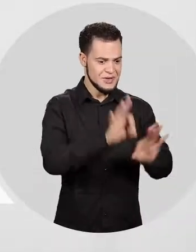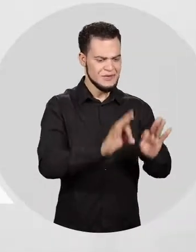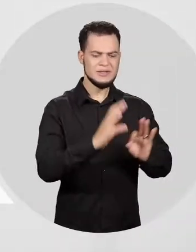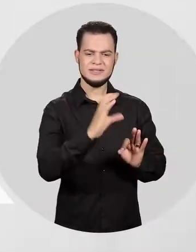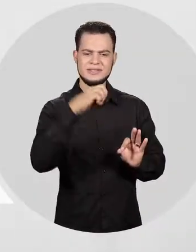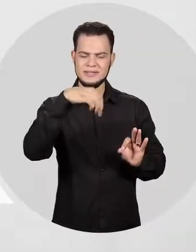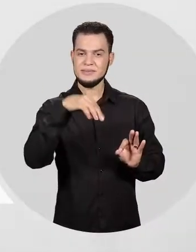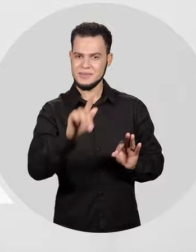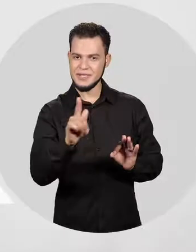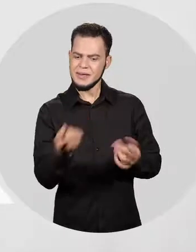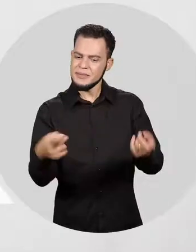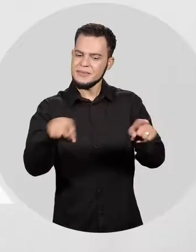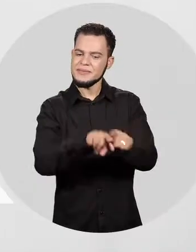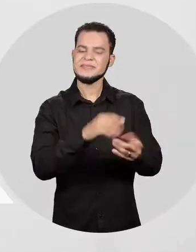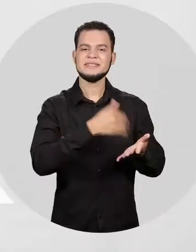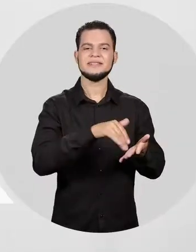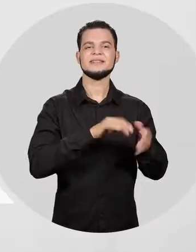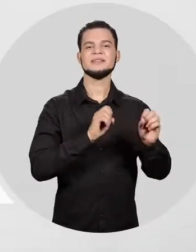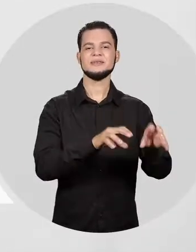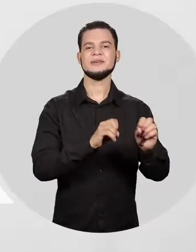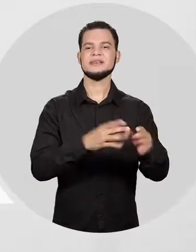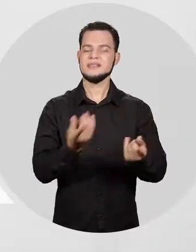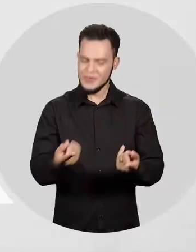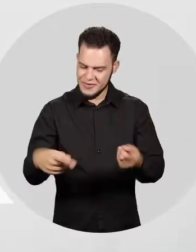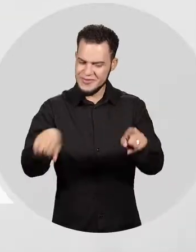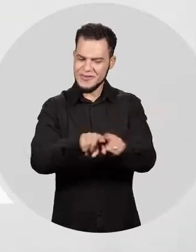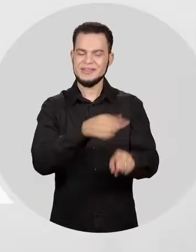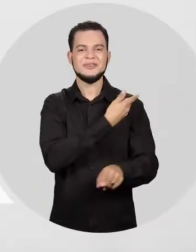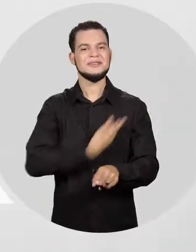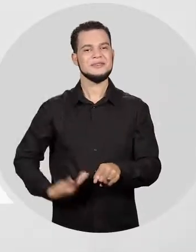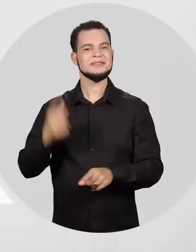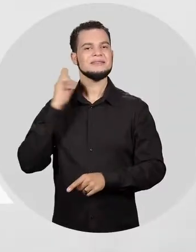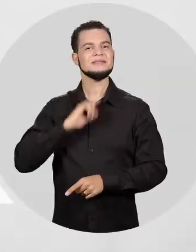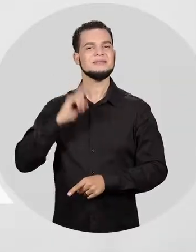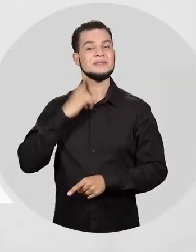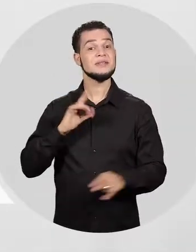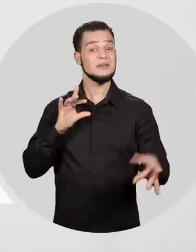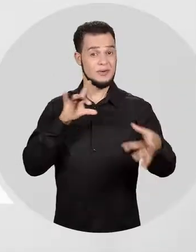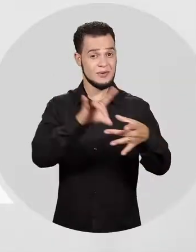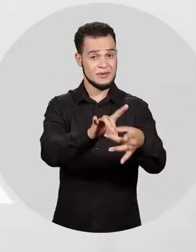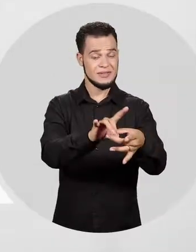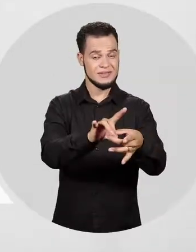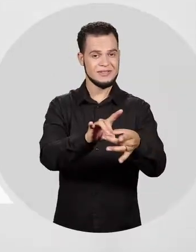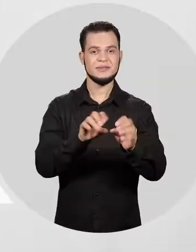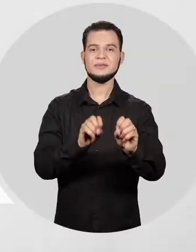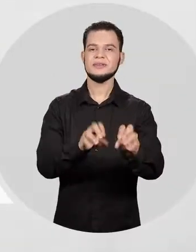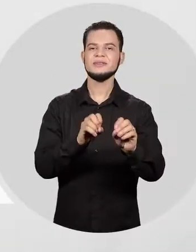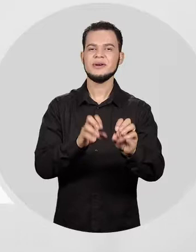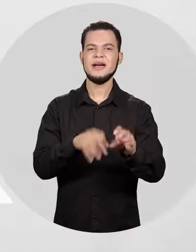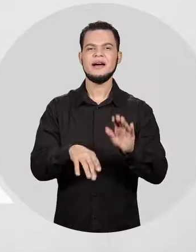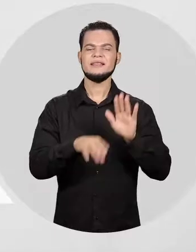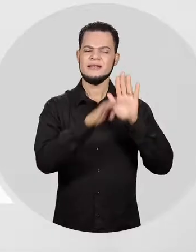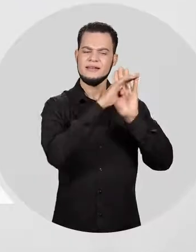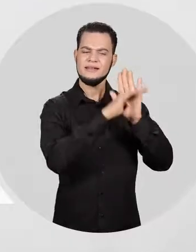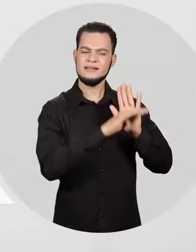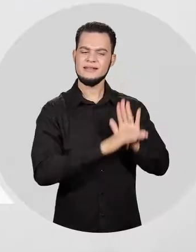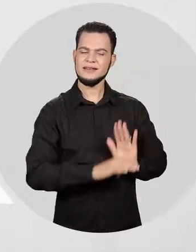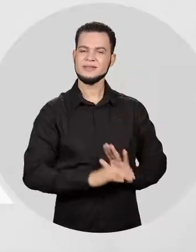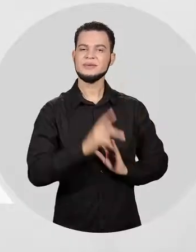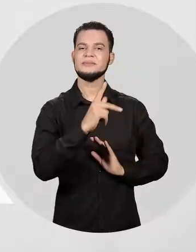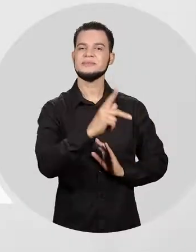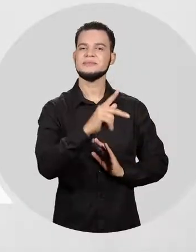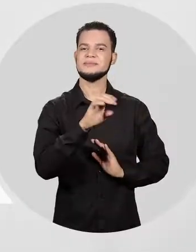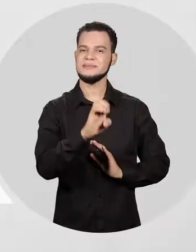CEMIG, Secretaria de Educação e Governo de Minas Gerais, o Conexão Educar segue as recomendações do Programa de